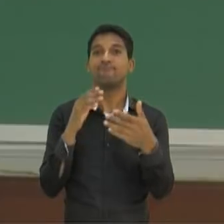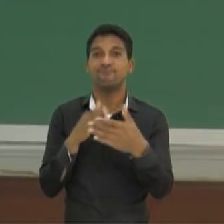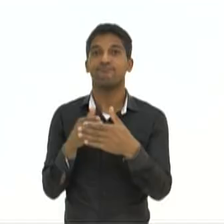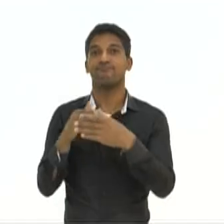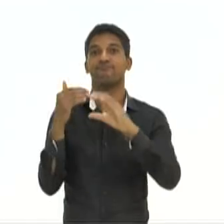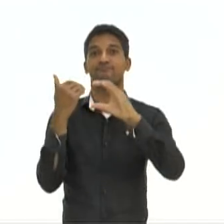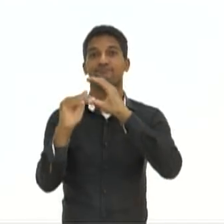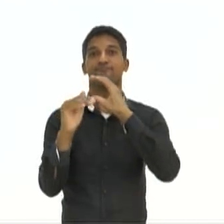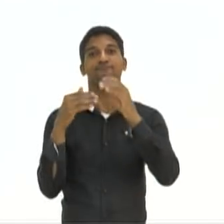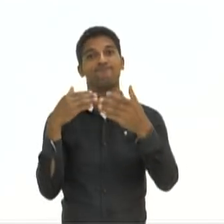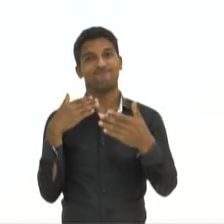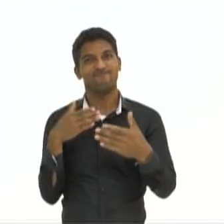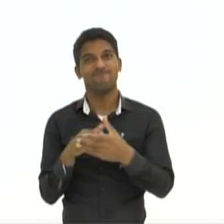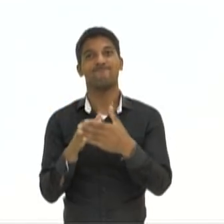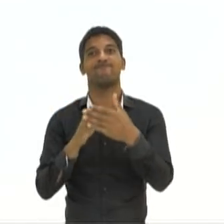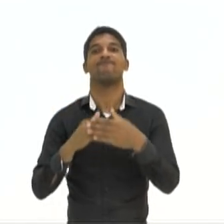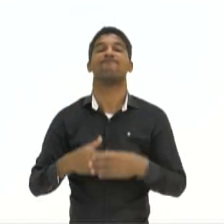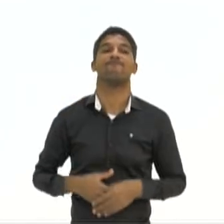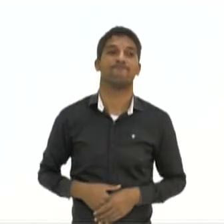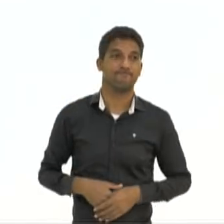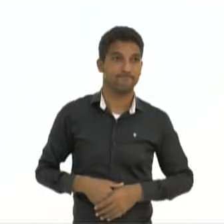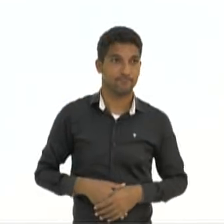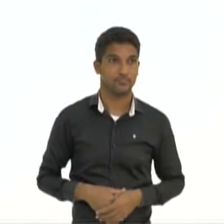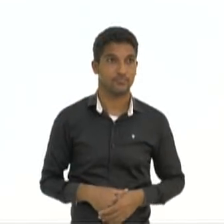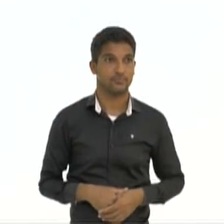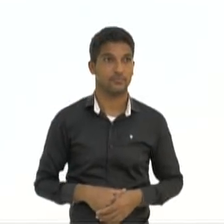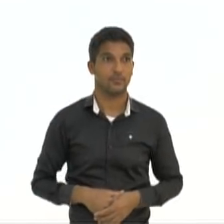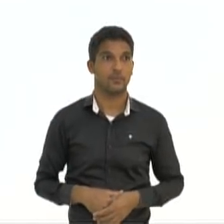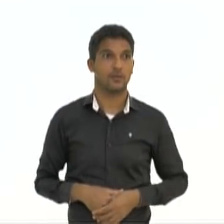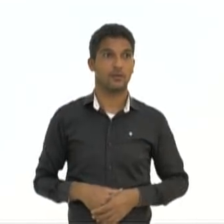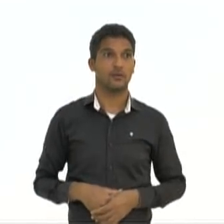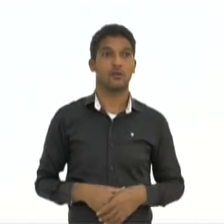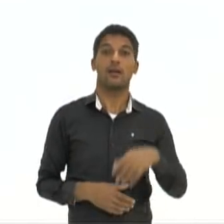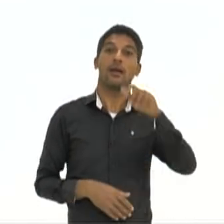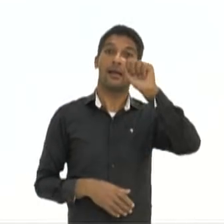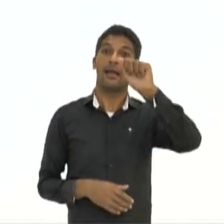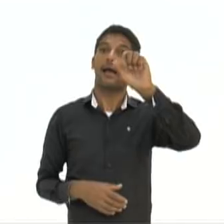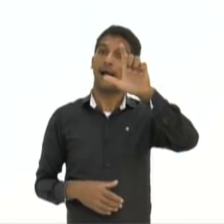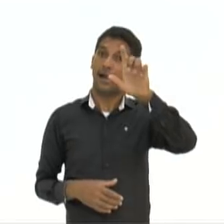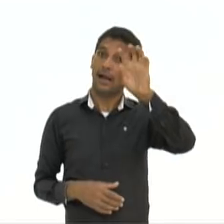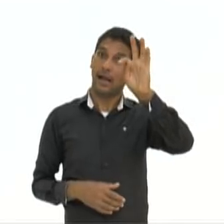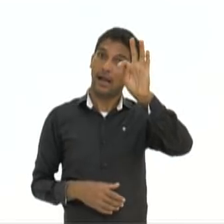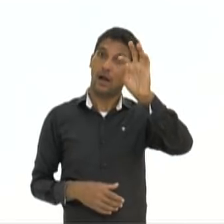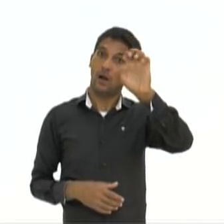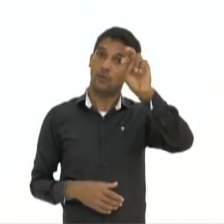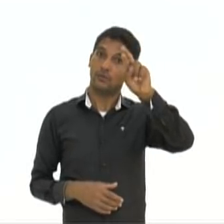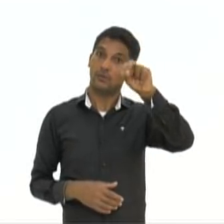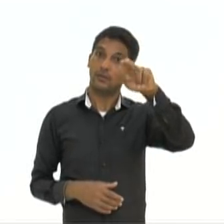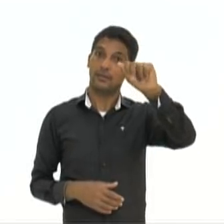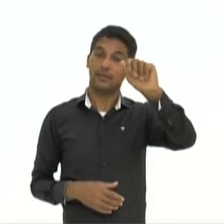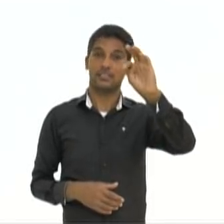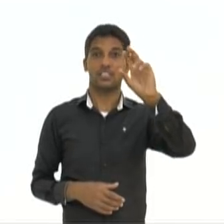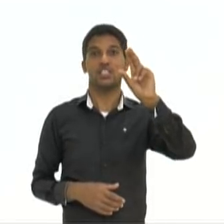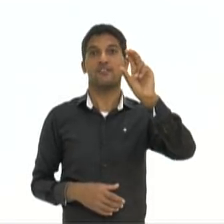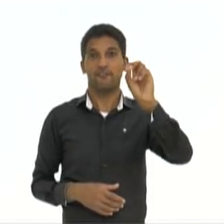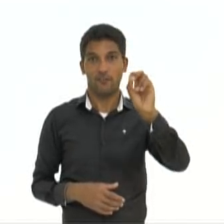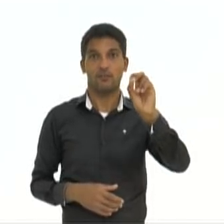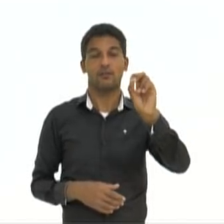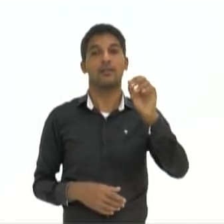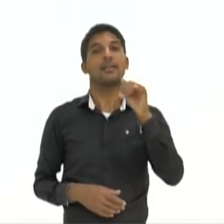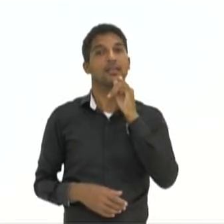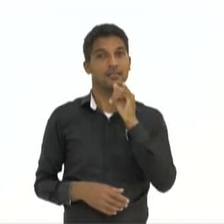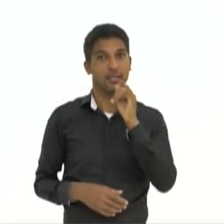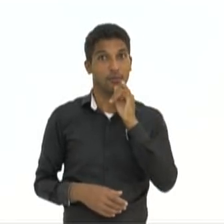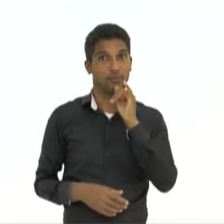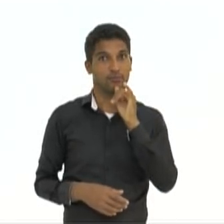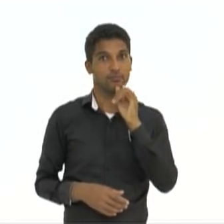consideradas ali alternativas, como o próprio nome sugere, ou você estuda ou você não vai passar de ano. É uma alternativa.